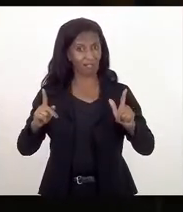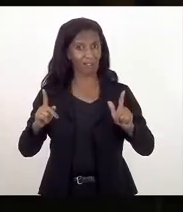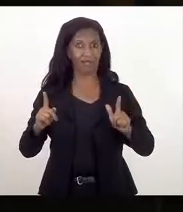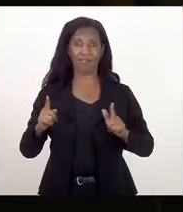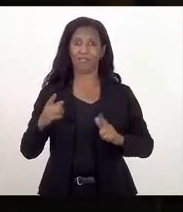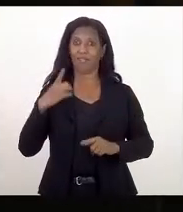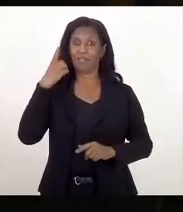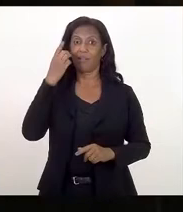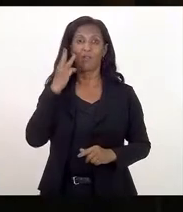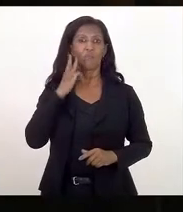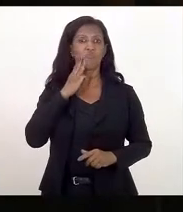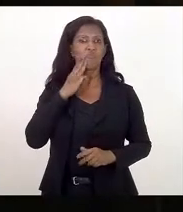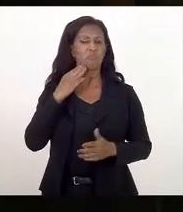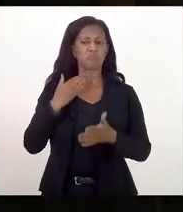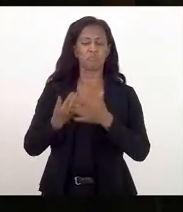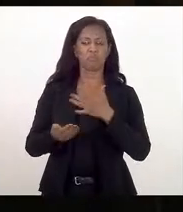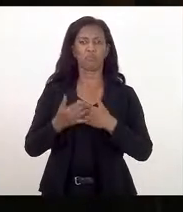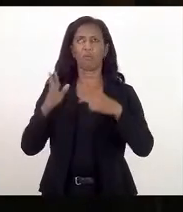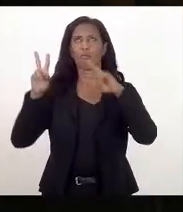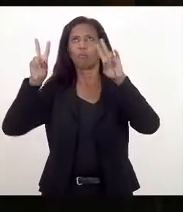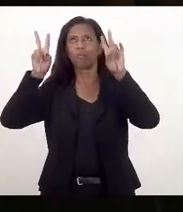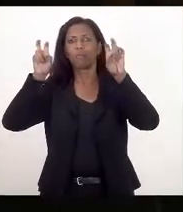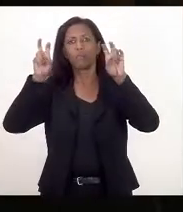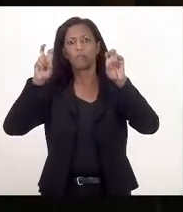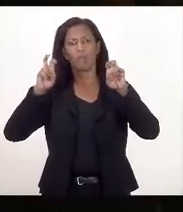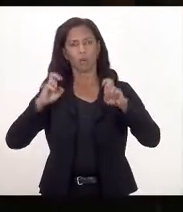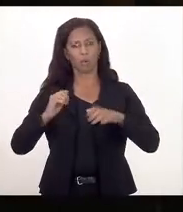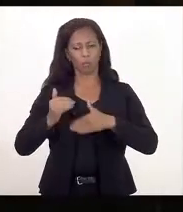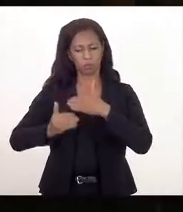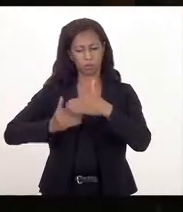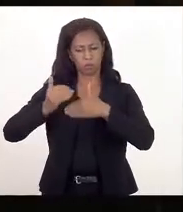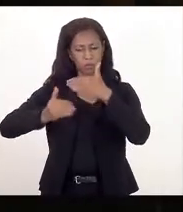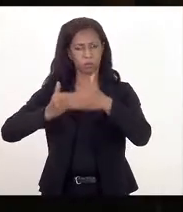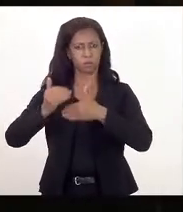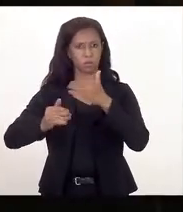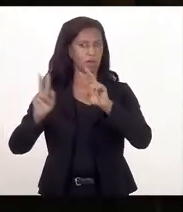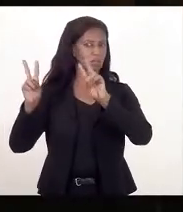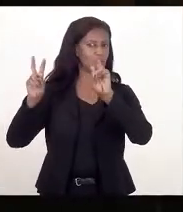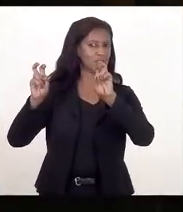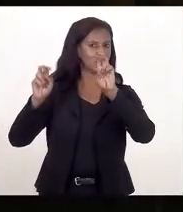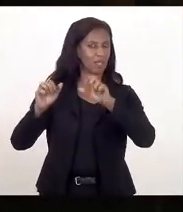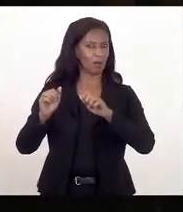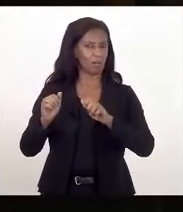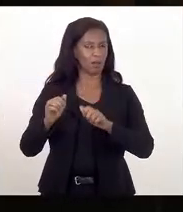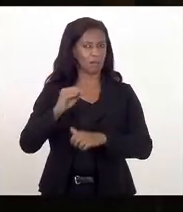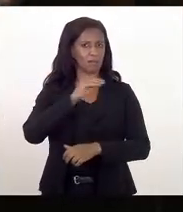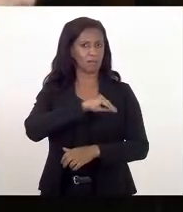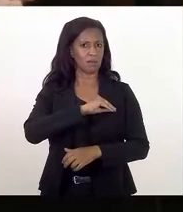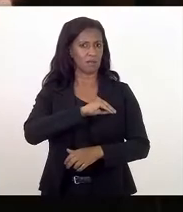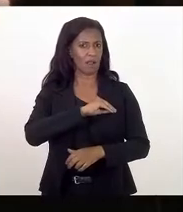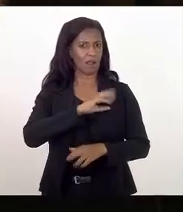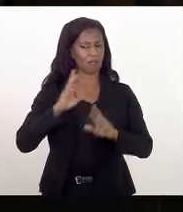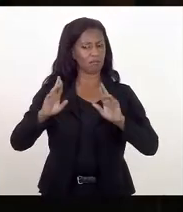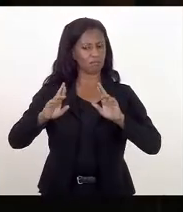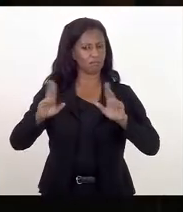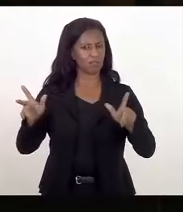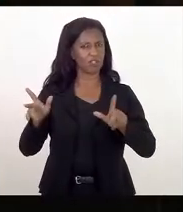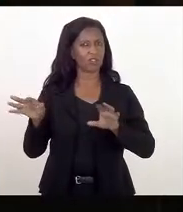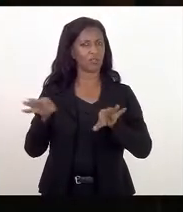qualquer tema de plano de cargos e salários já foi trazido nesta Casa de outras maneiras,